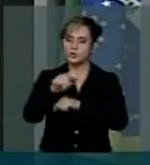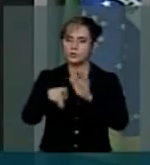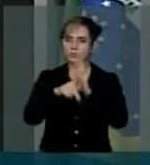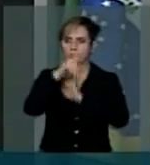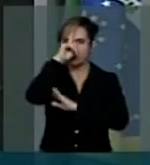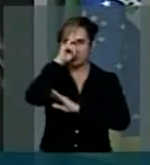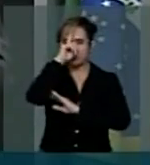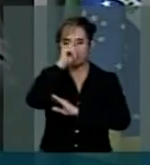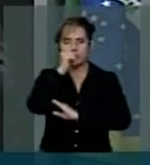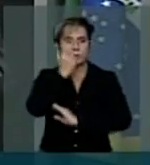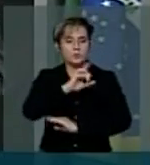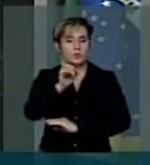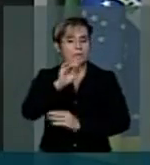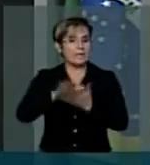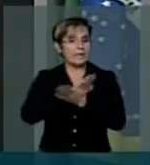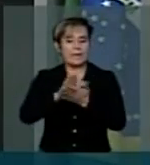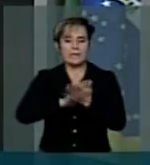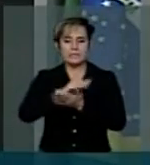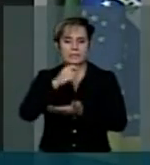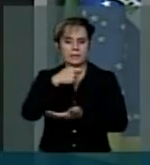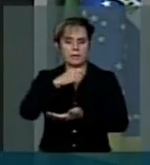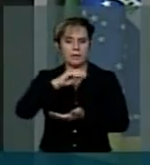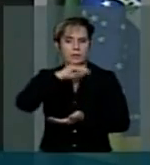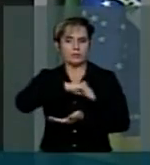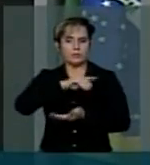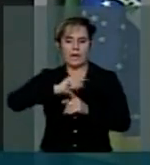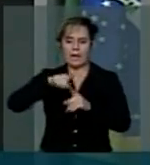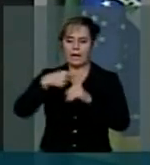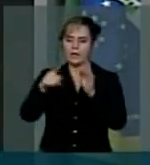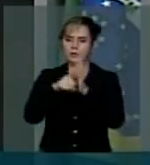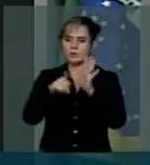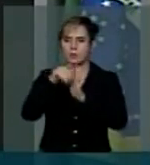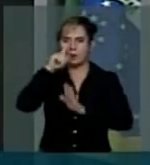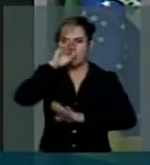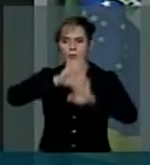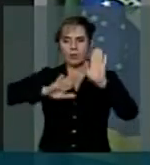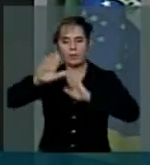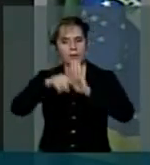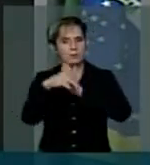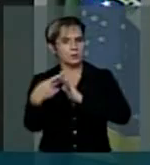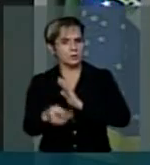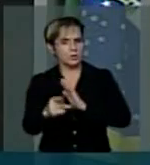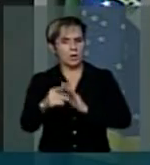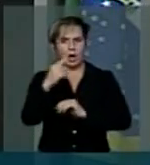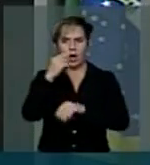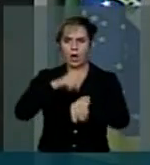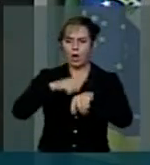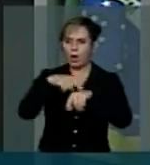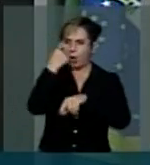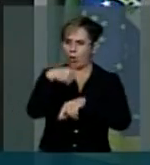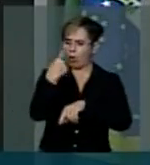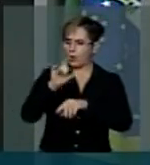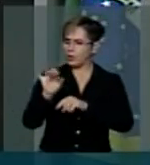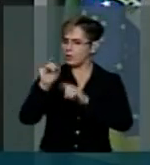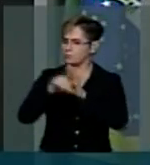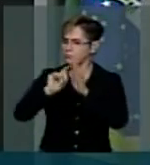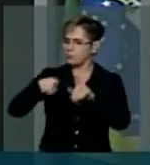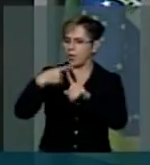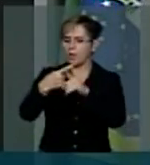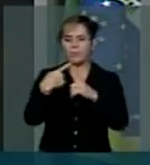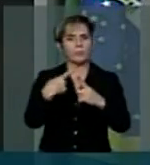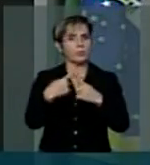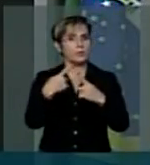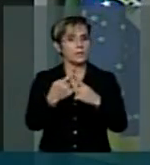nem sequer recebe insalubridade ou adicional de periculosidade ou hora extra, porque não